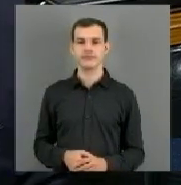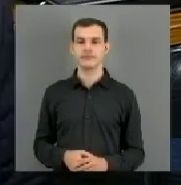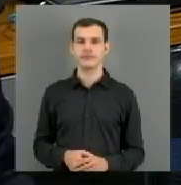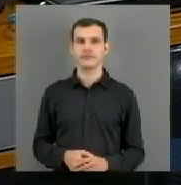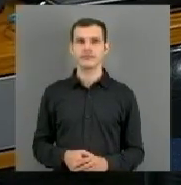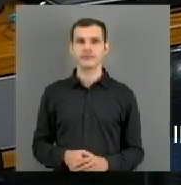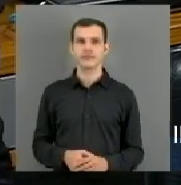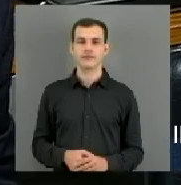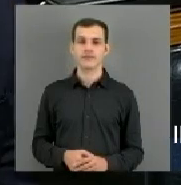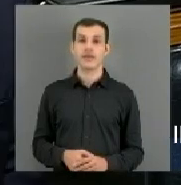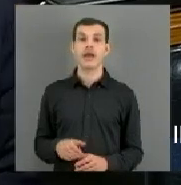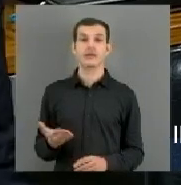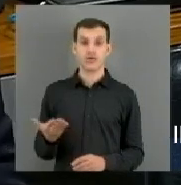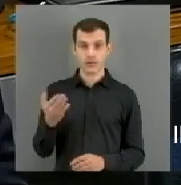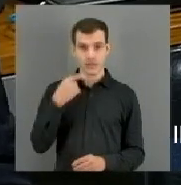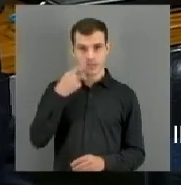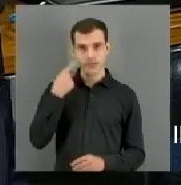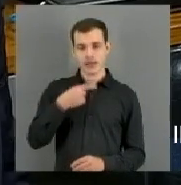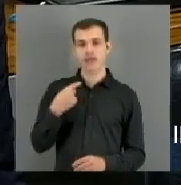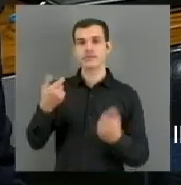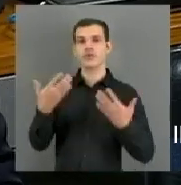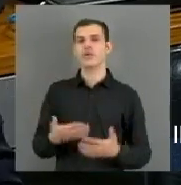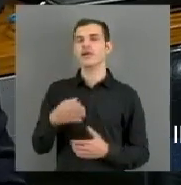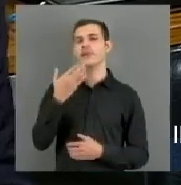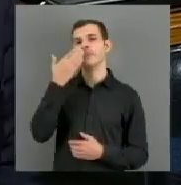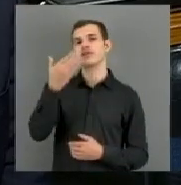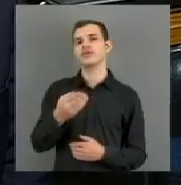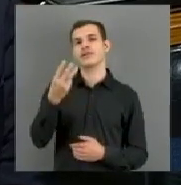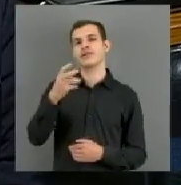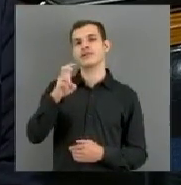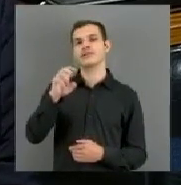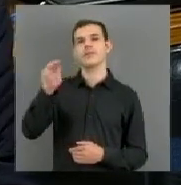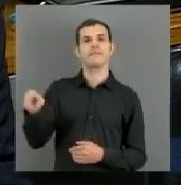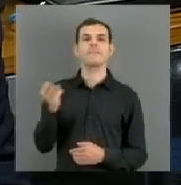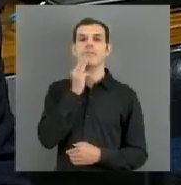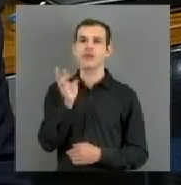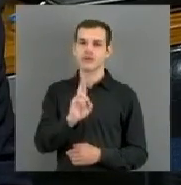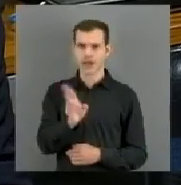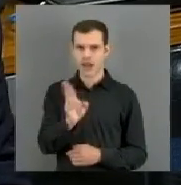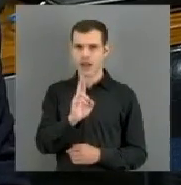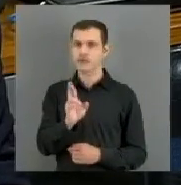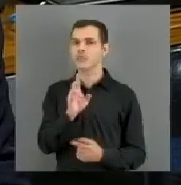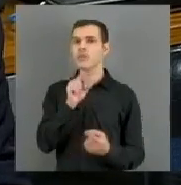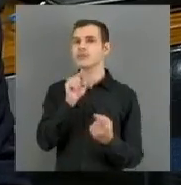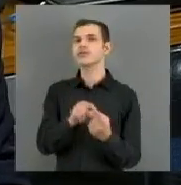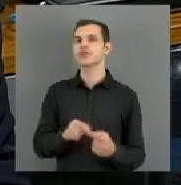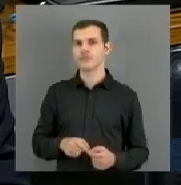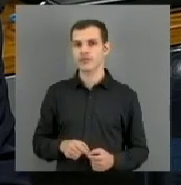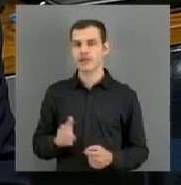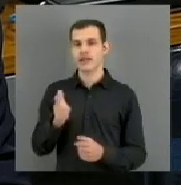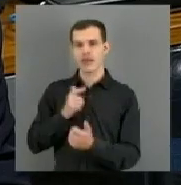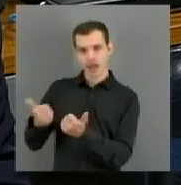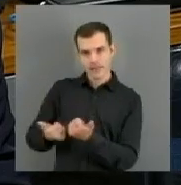esse deputado teria lhe pedido 35 milhões de reais em troca de ajuda e proteção.